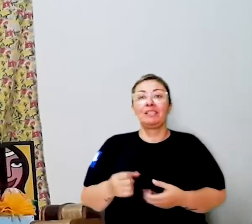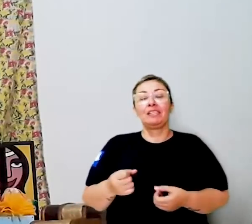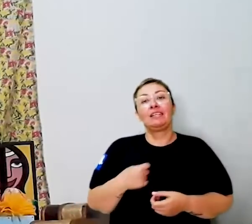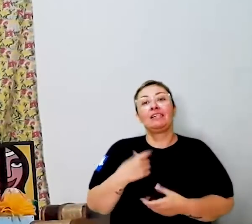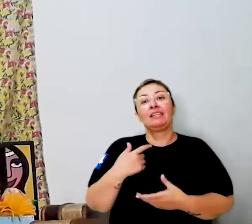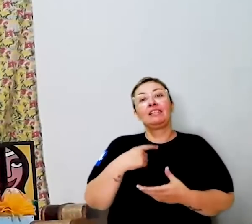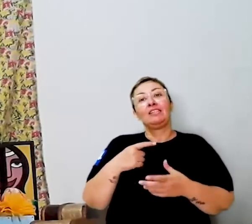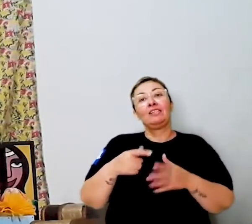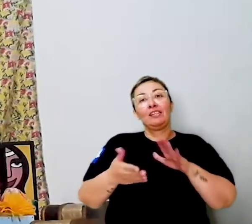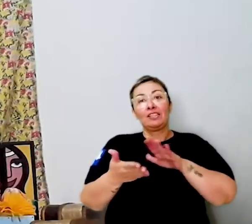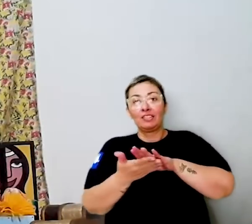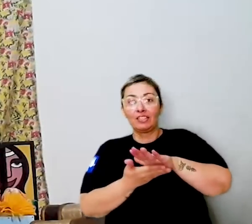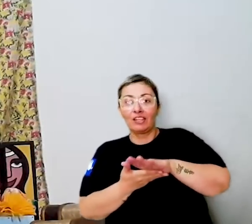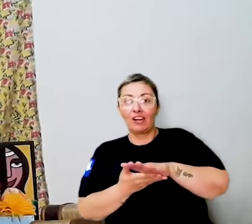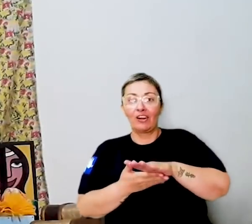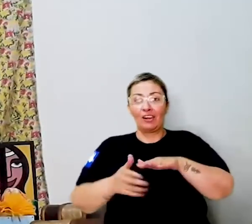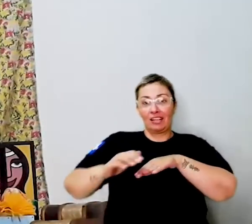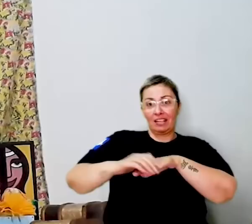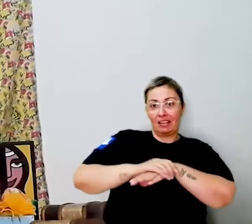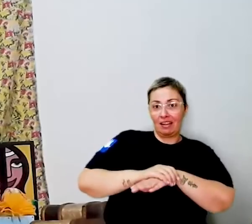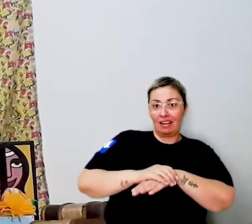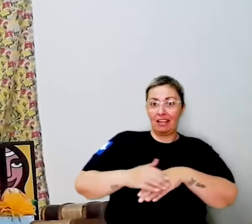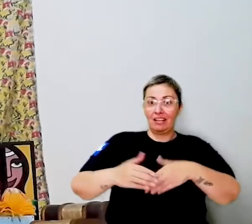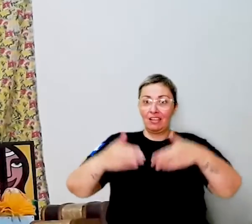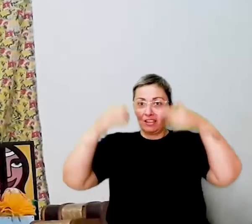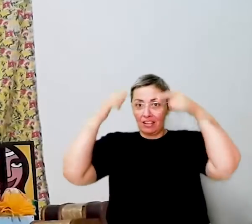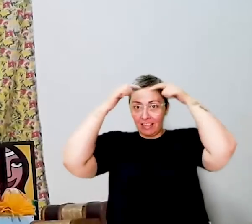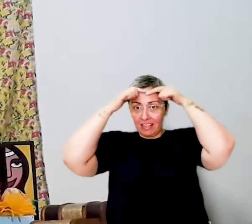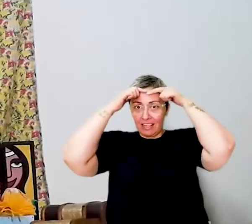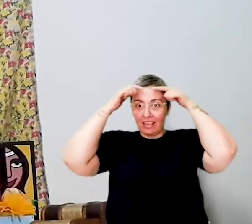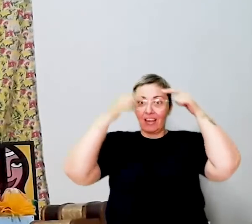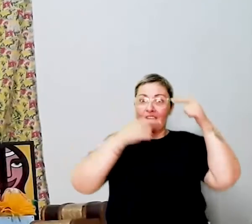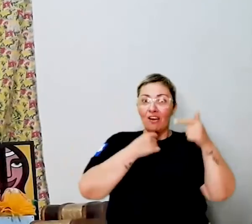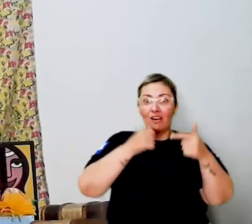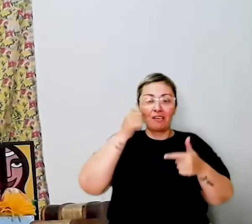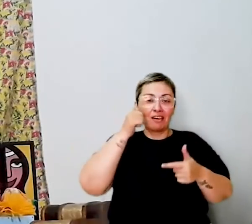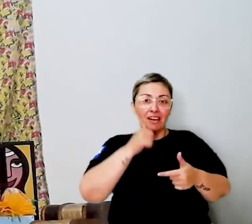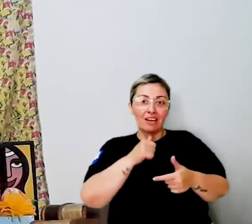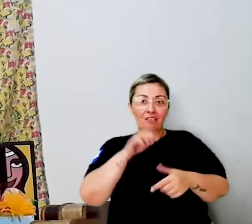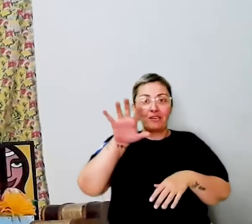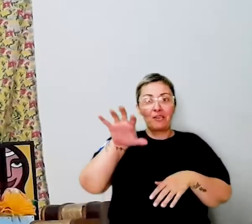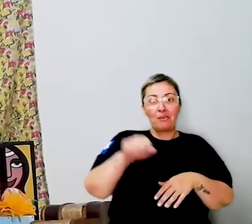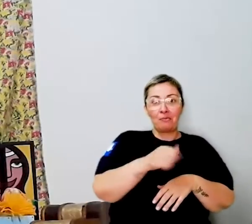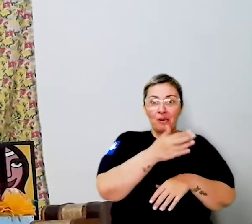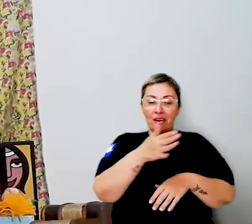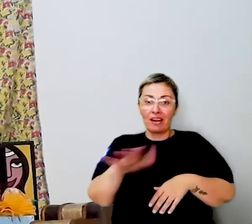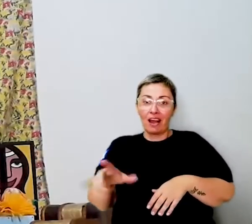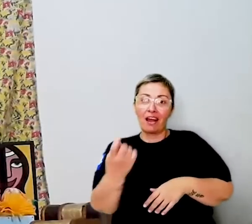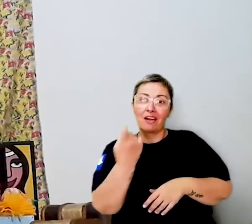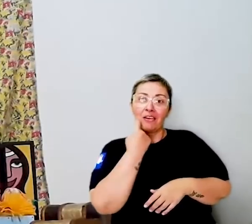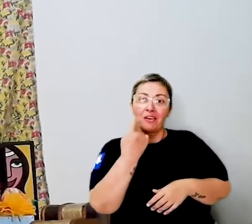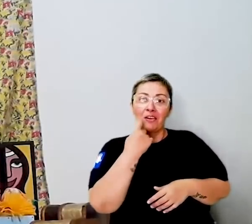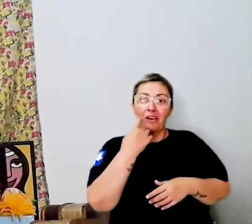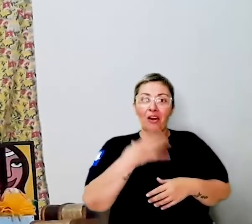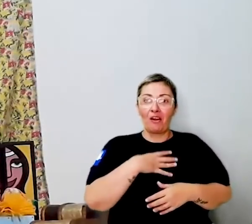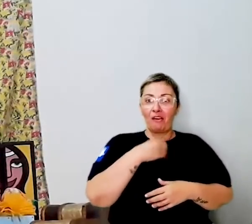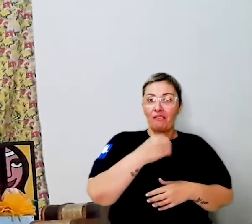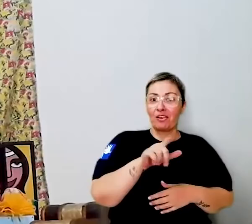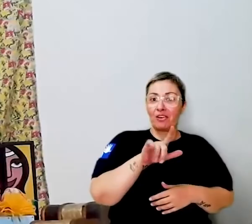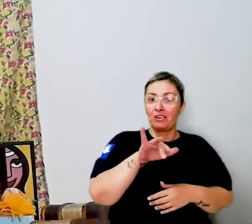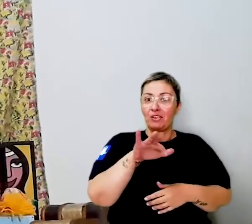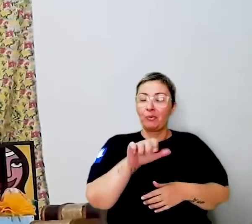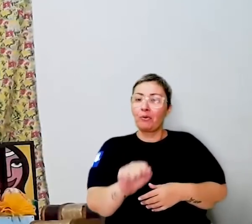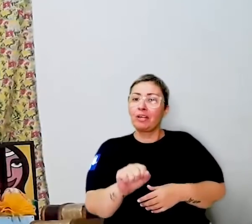Sola, sapato, rei, rainha. Fui ao mar buscar sardinha para o filho do Luiz, que